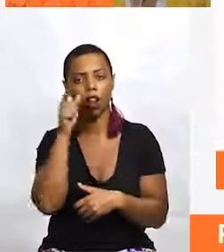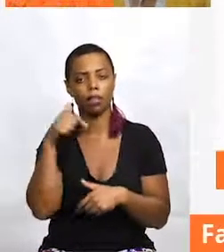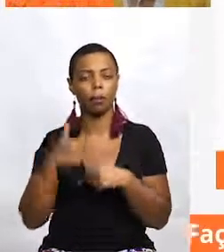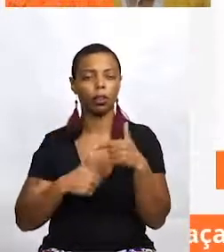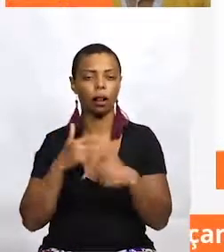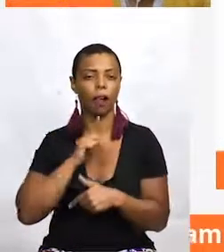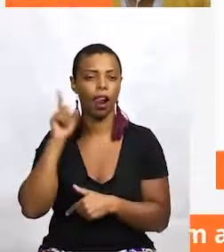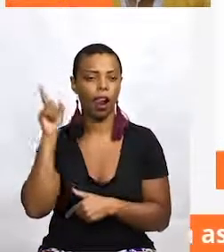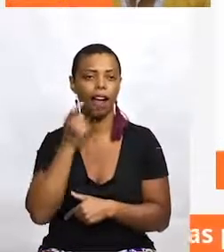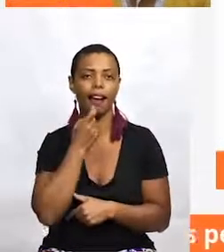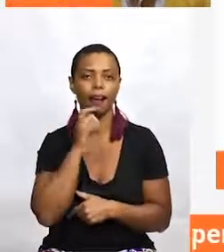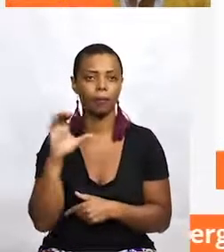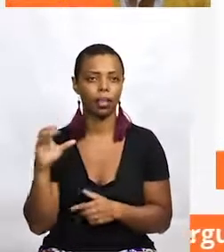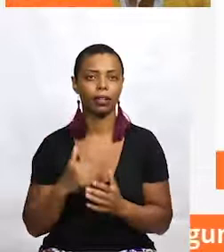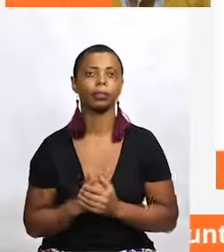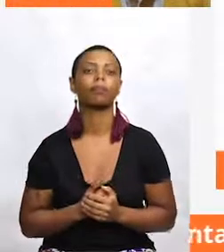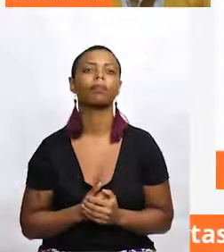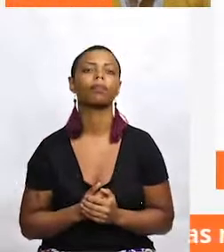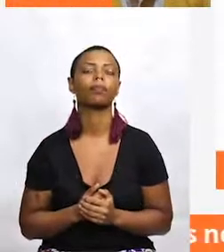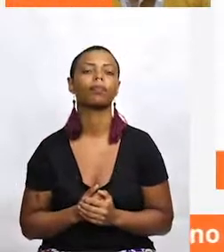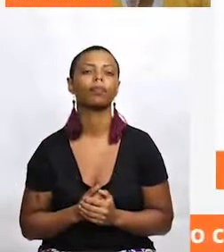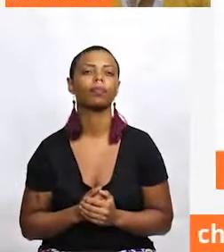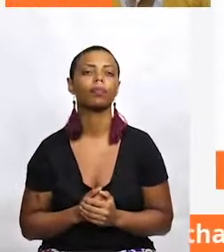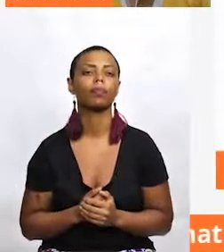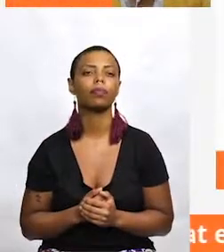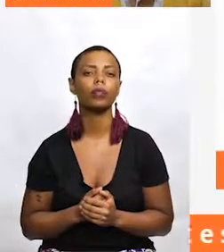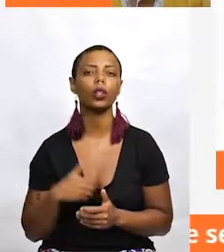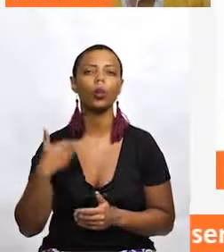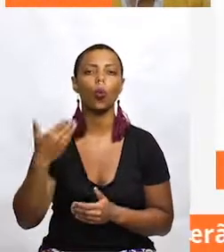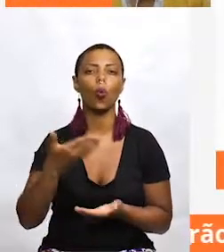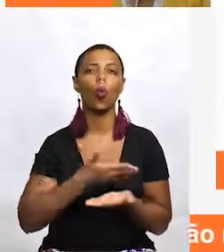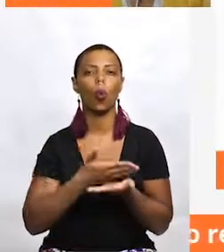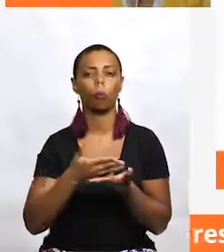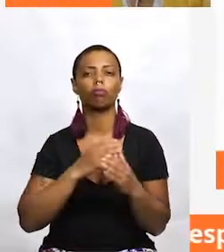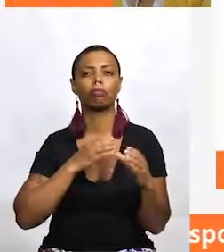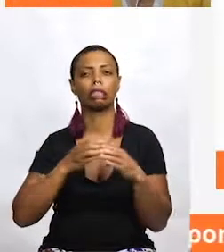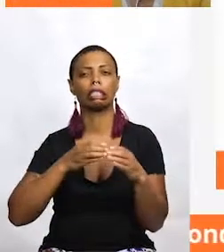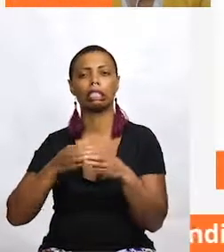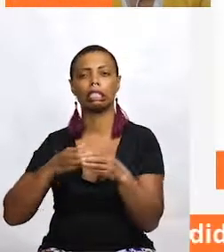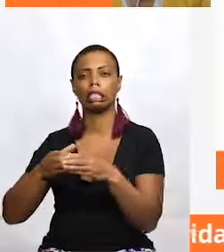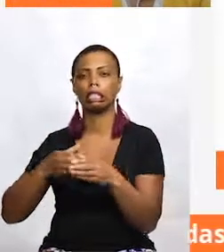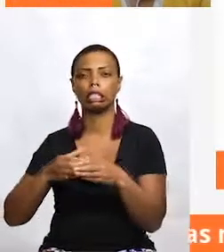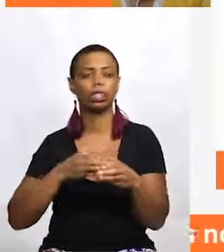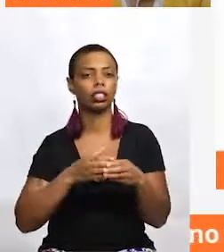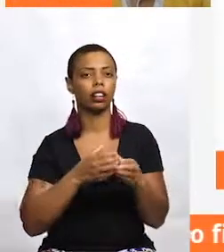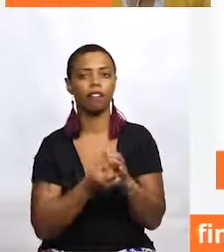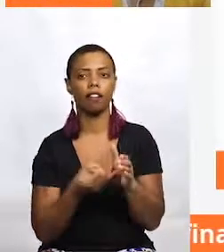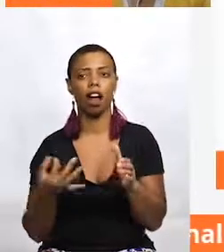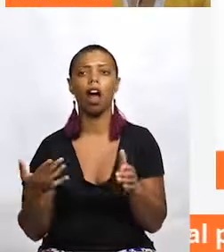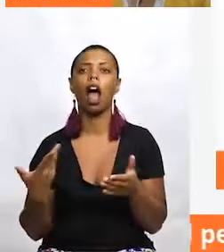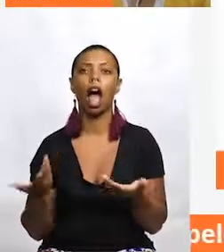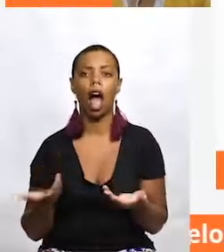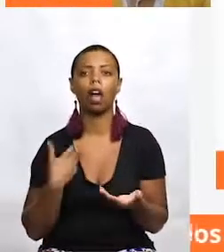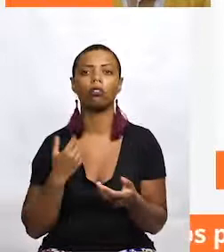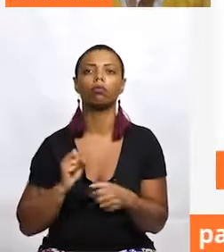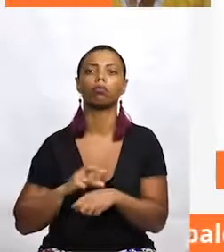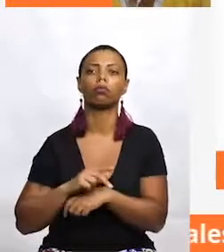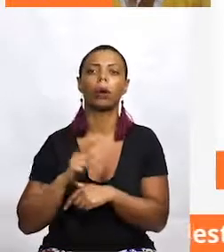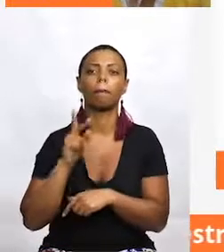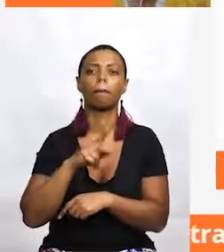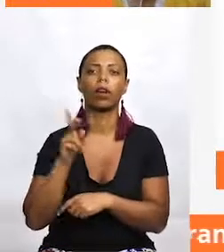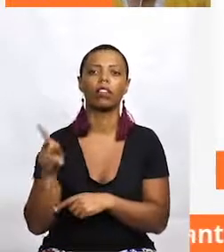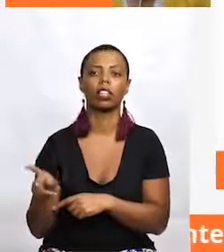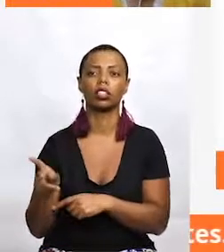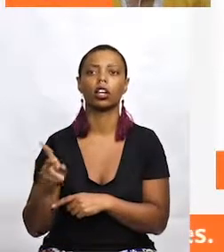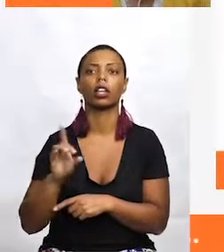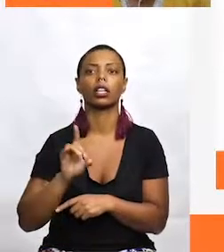Campinas. Quando eu comecei a fazer um monte de concurso, eu fui ser professora no Departamento